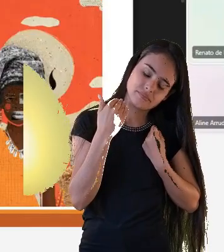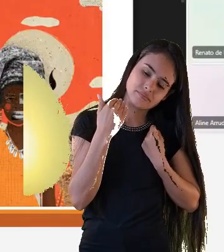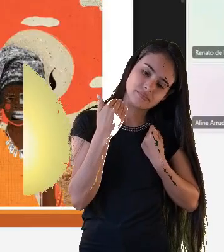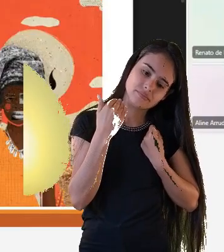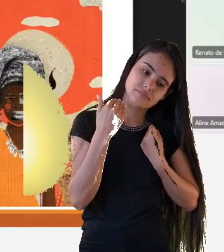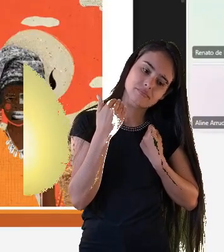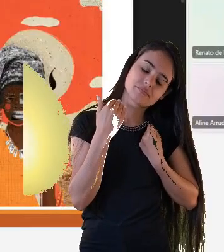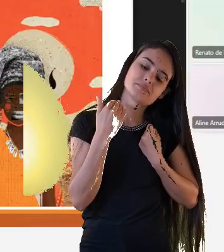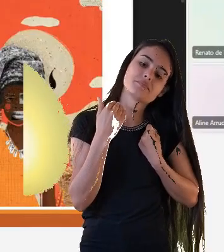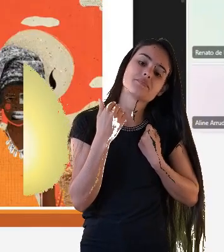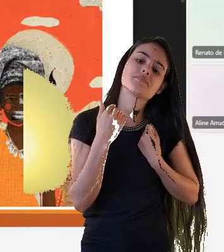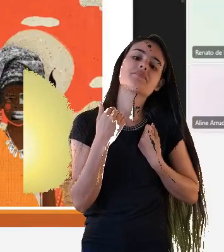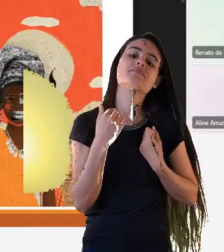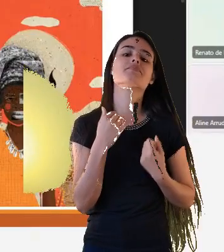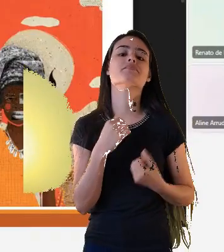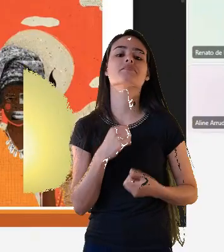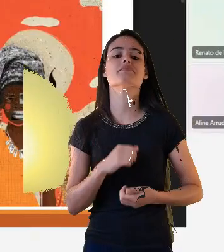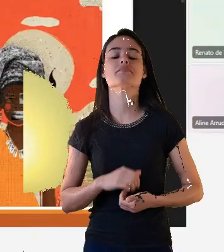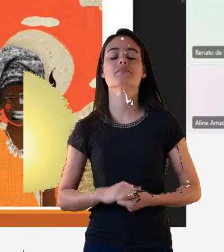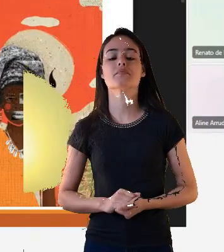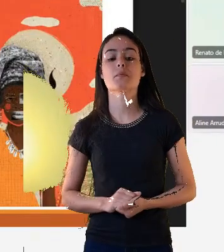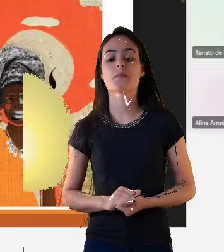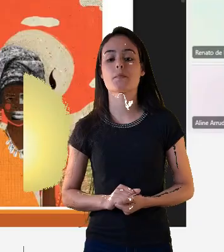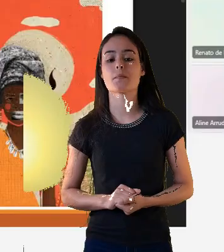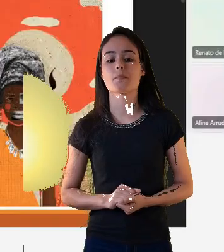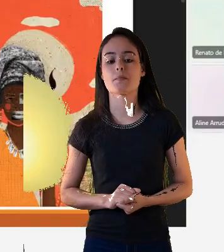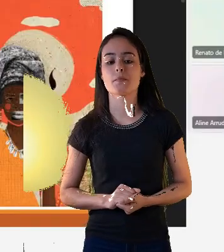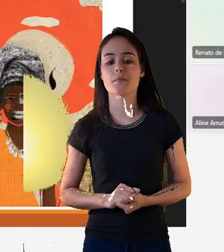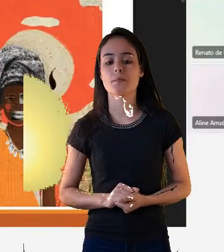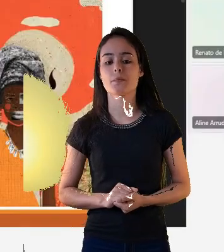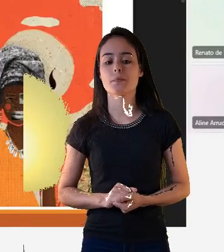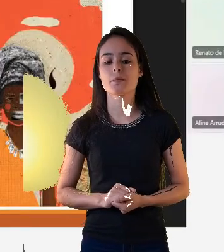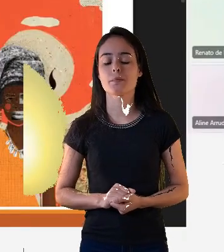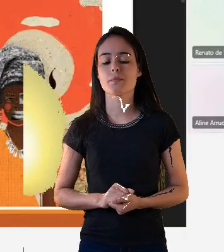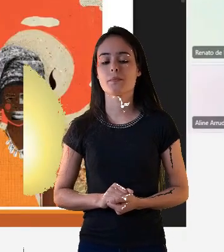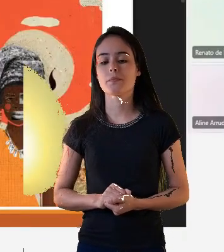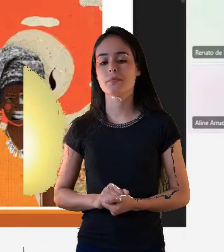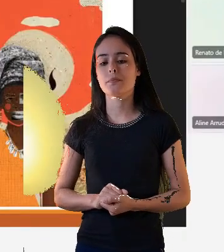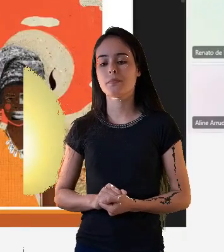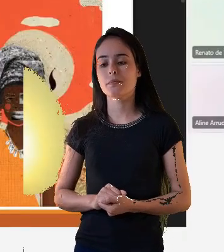mais importantes revoltas do período